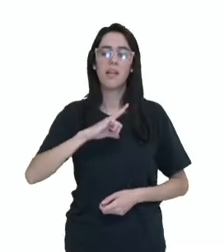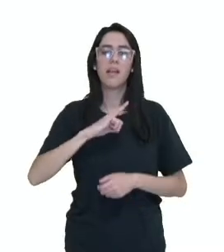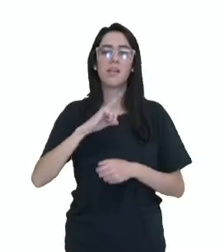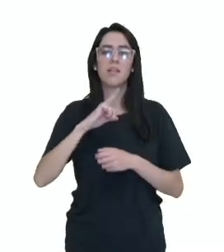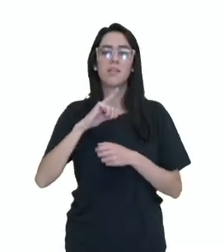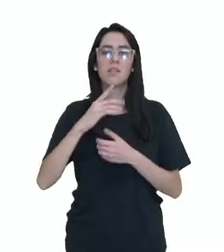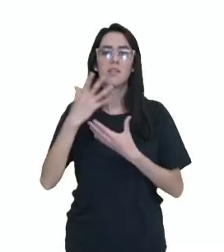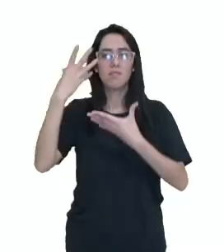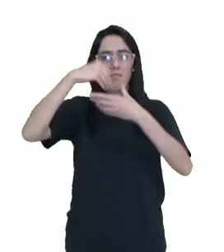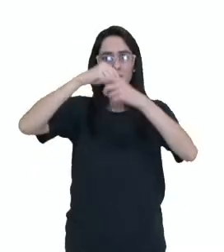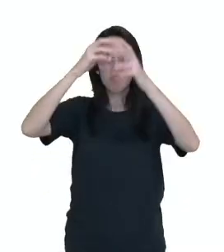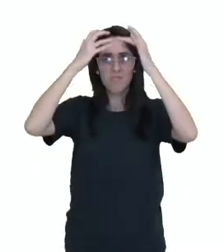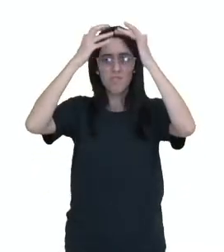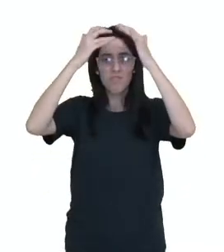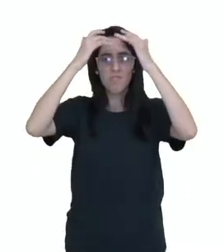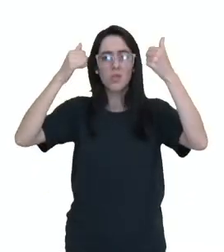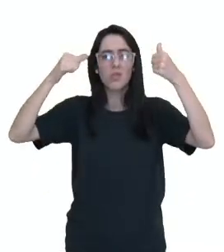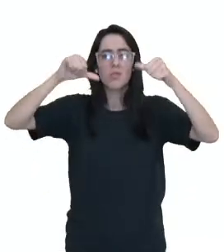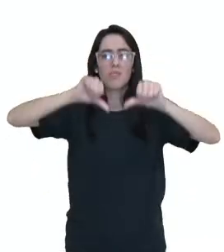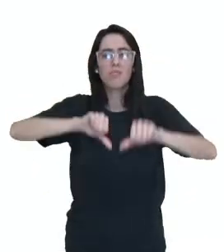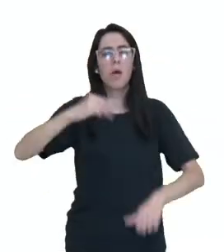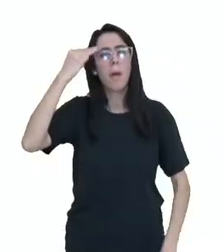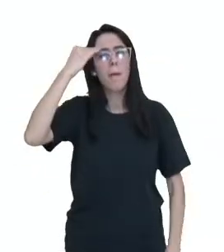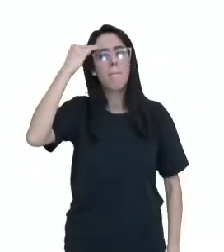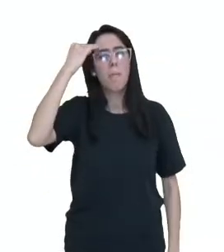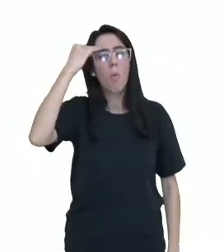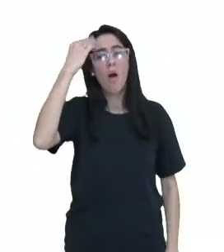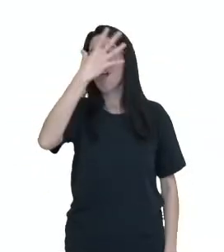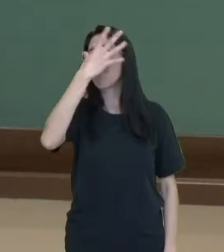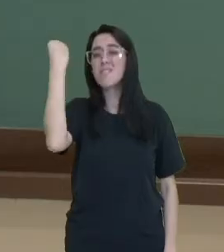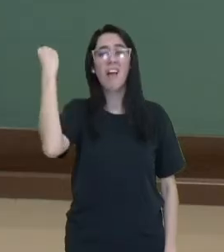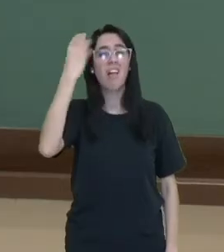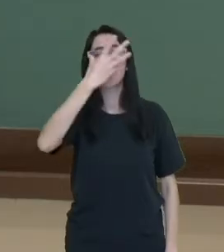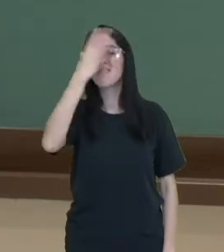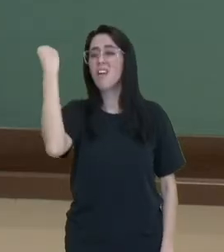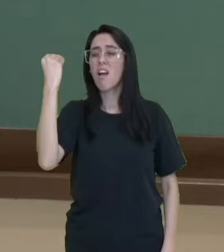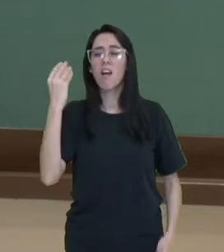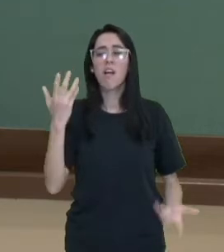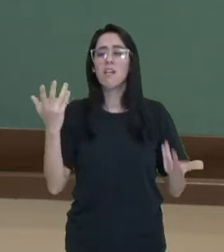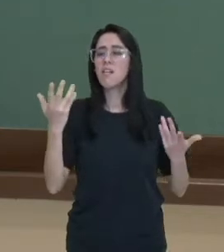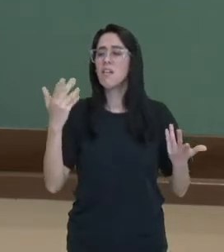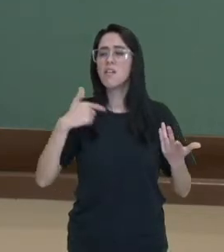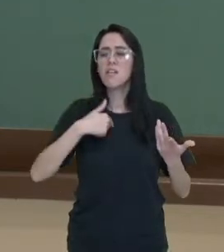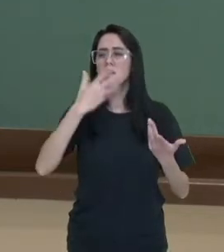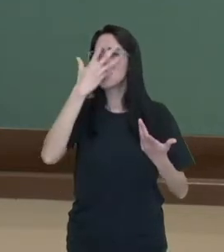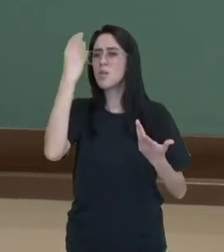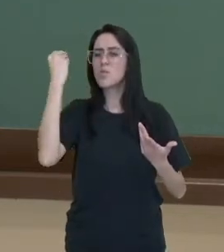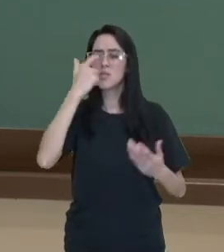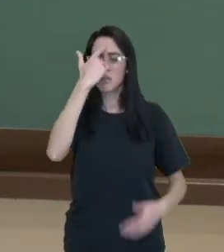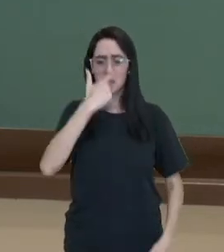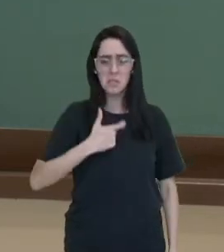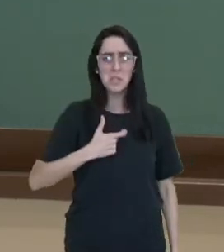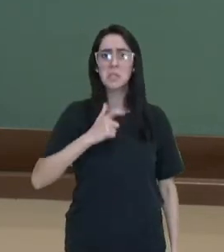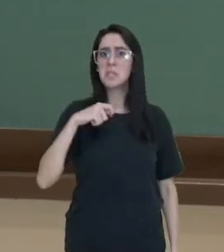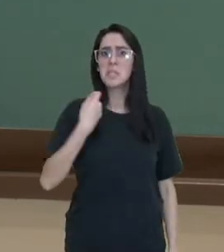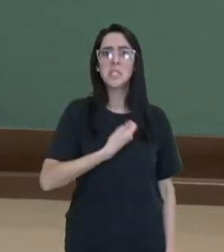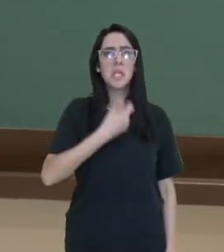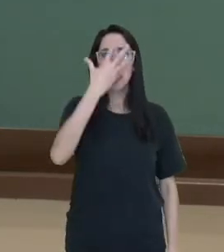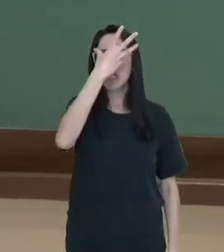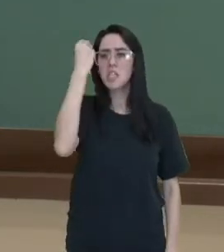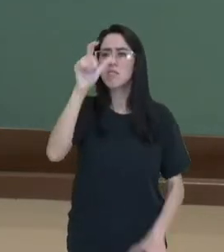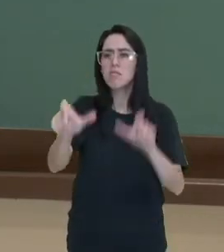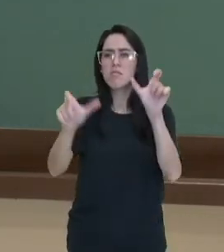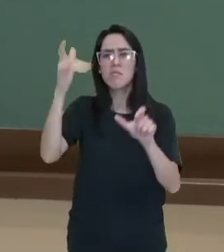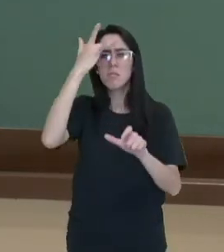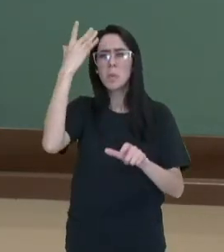deteriorização cognitiva e da memória. A pessoa esquece, né? Não consegue fazer as conexões, esquece quem ela é, onde ela está, esquece das